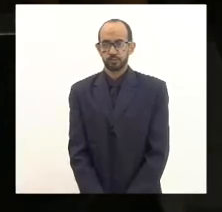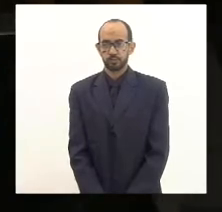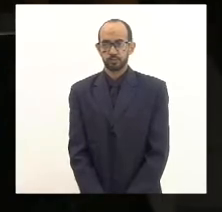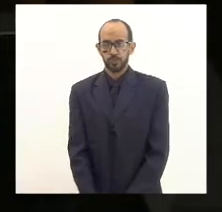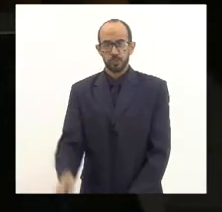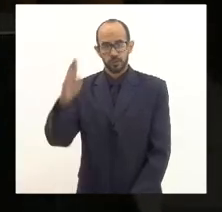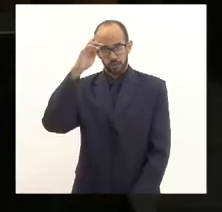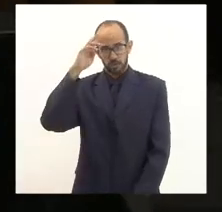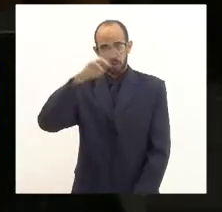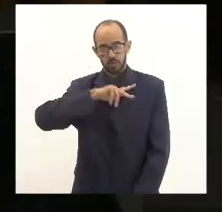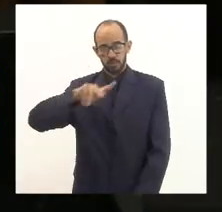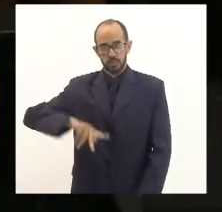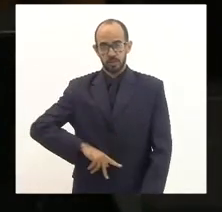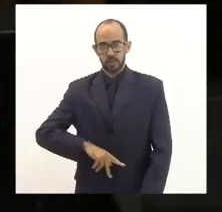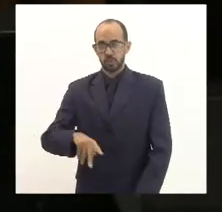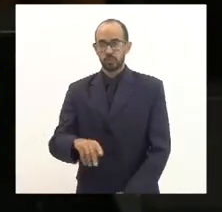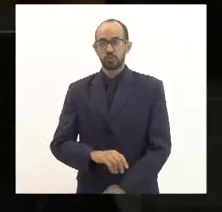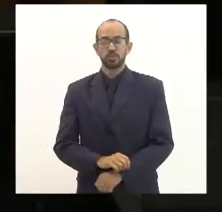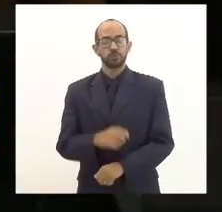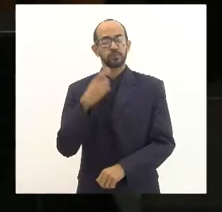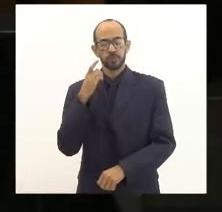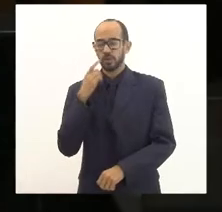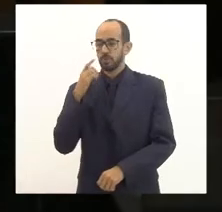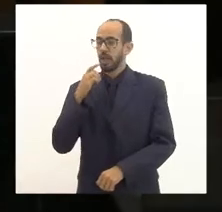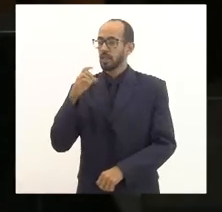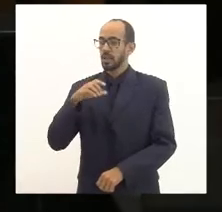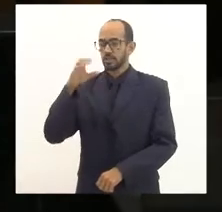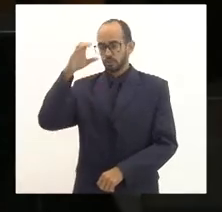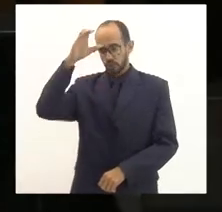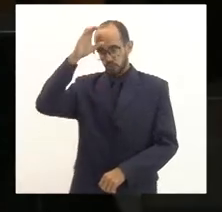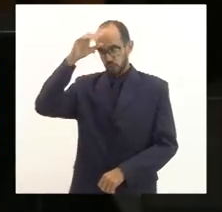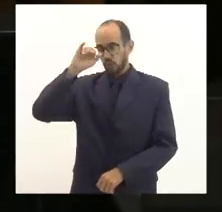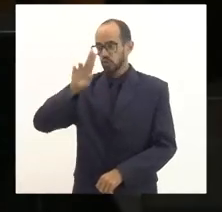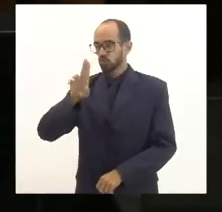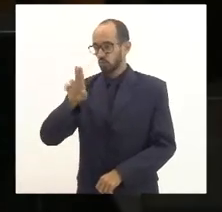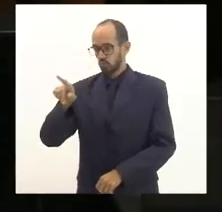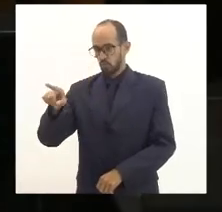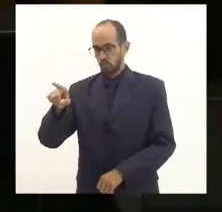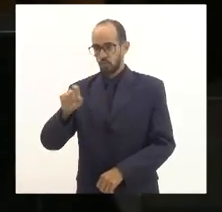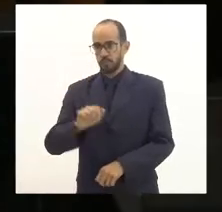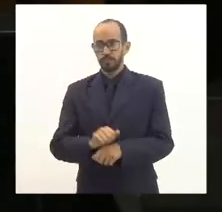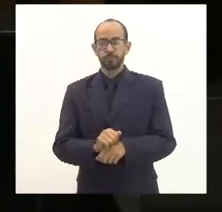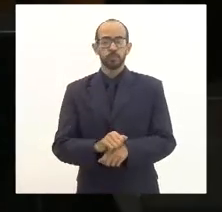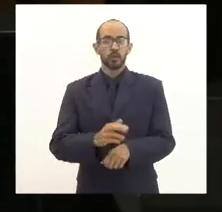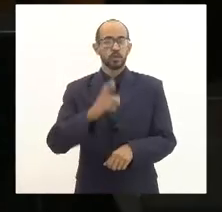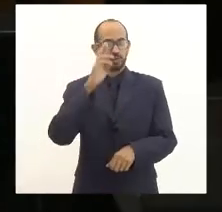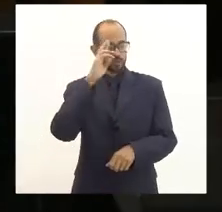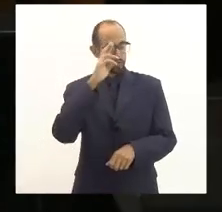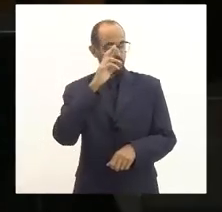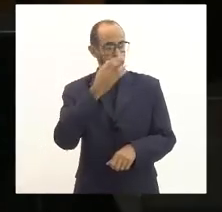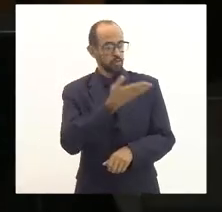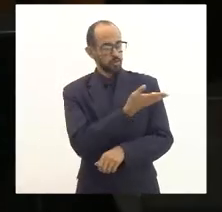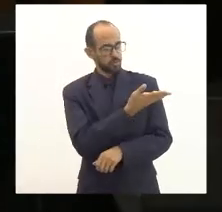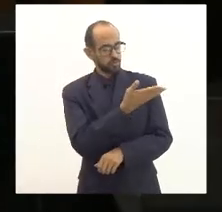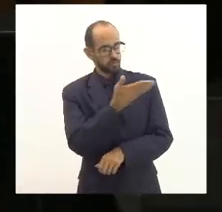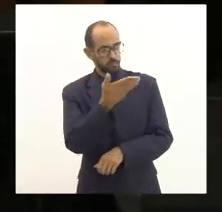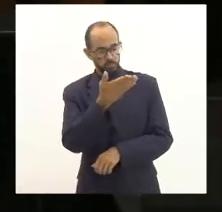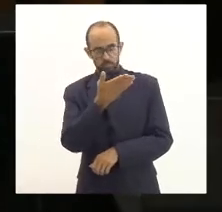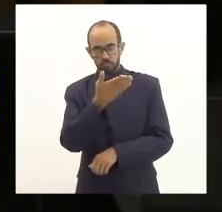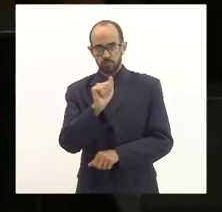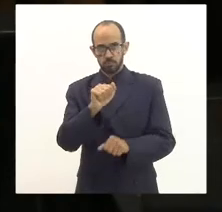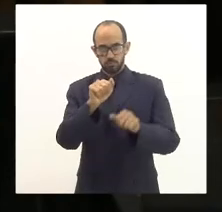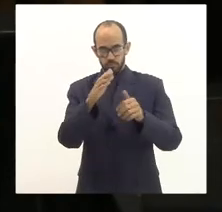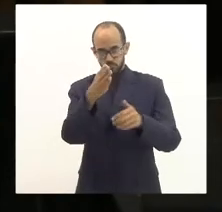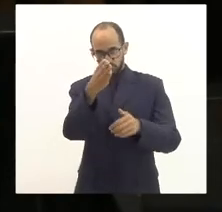senhora Presidente Deputado a tia Jô senhoras e senhores gosta de